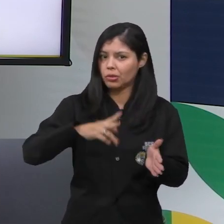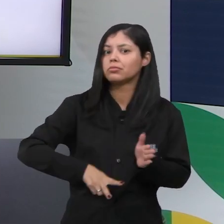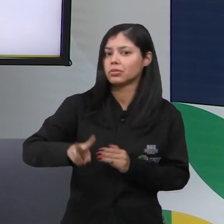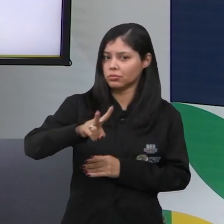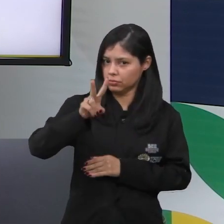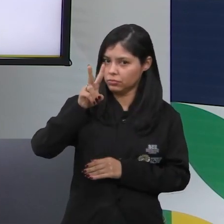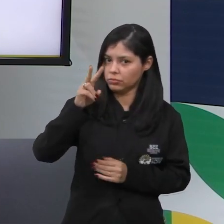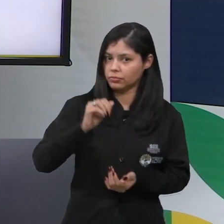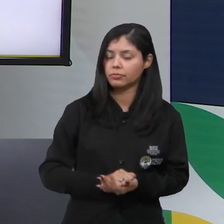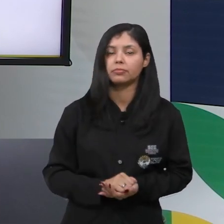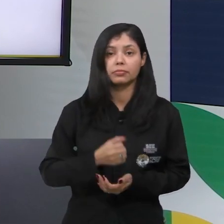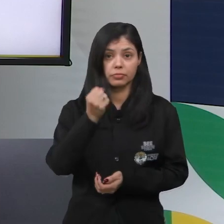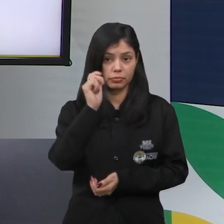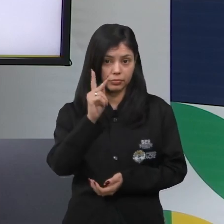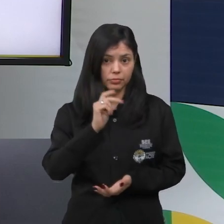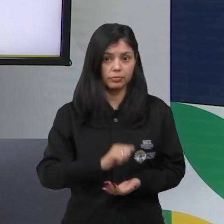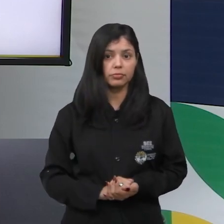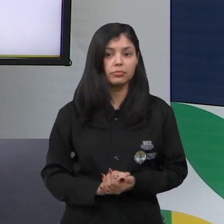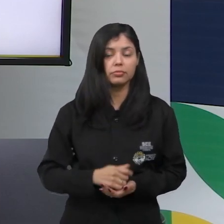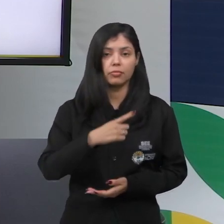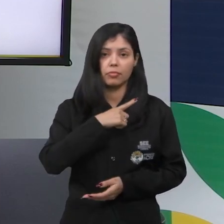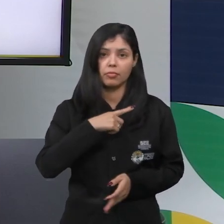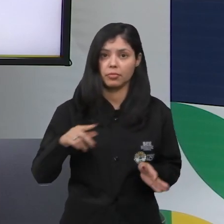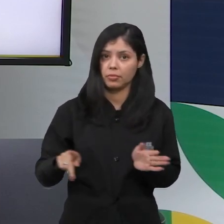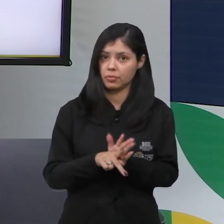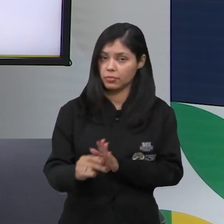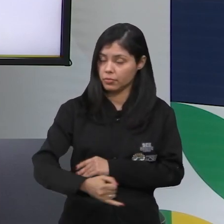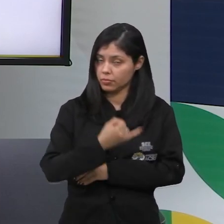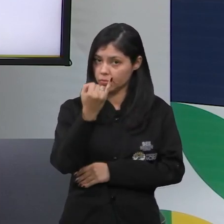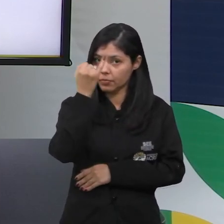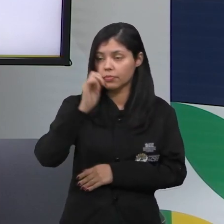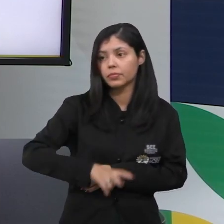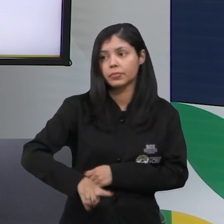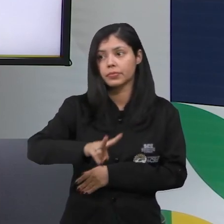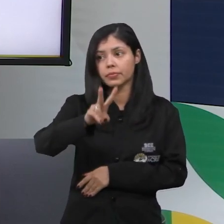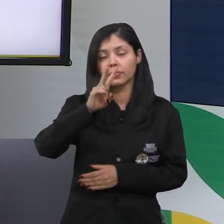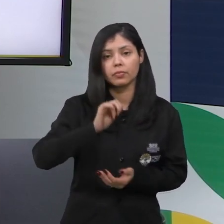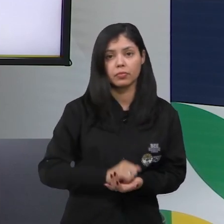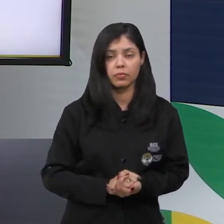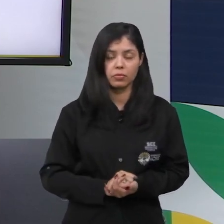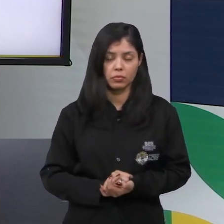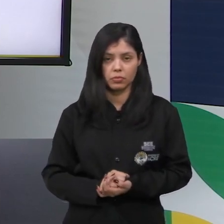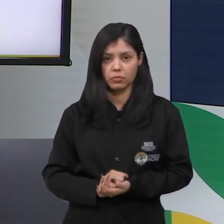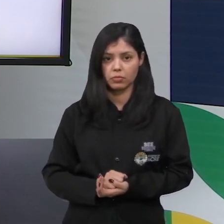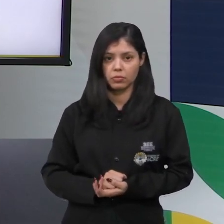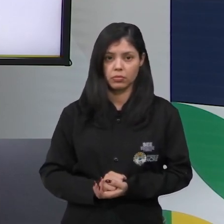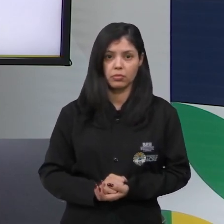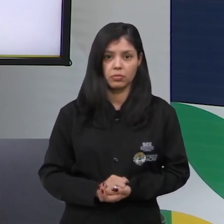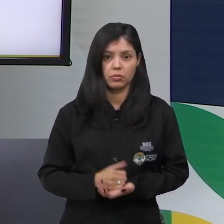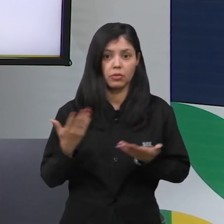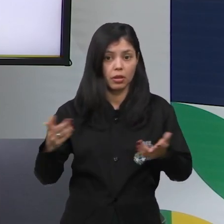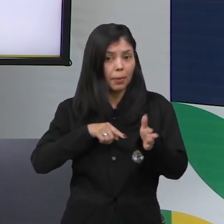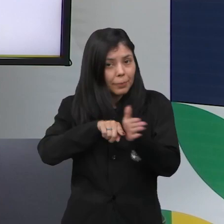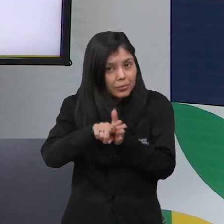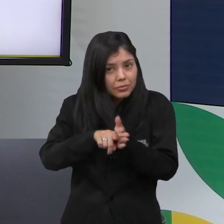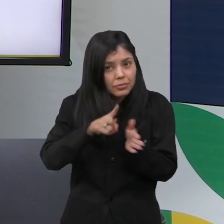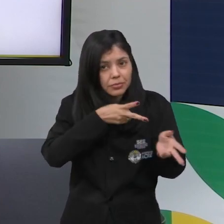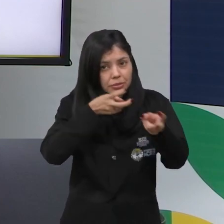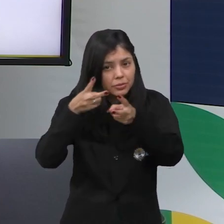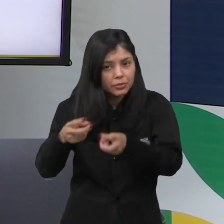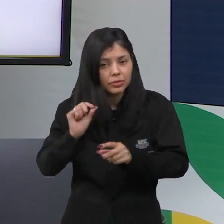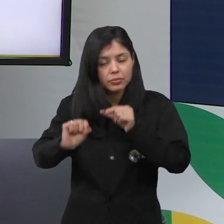valor, tá? Ele era extremamente valioso na Europa, enfim. E nessa